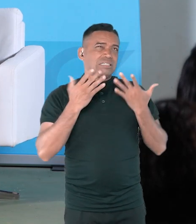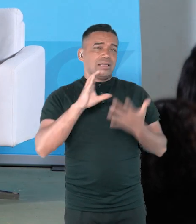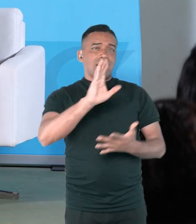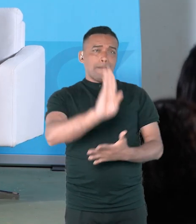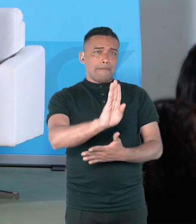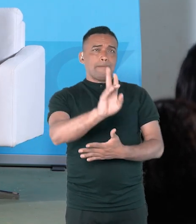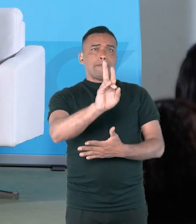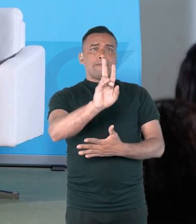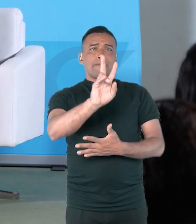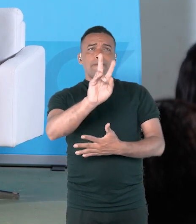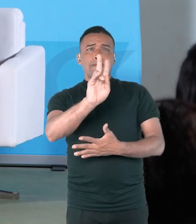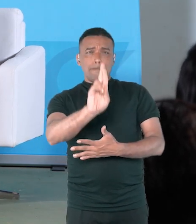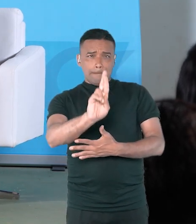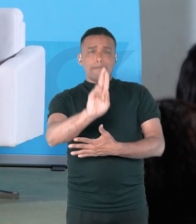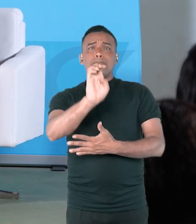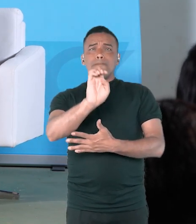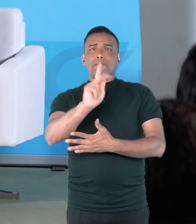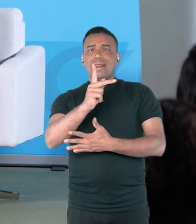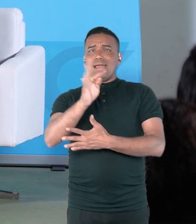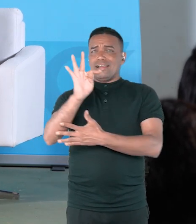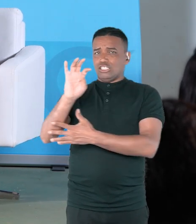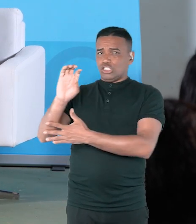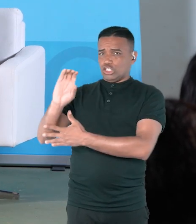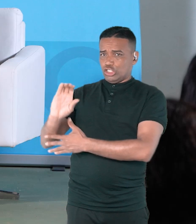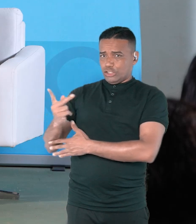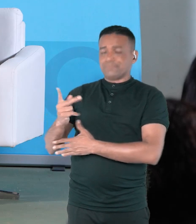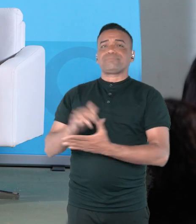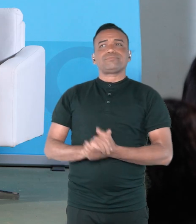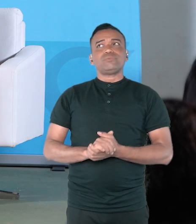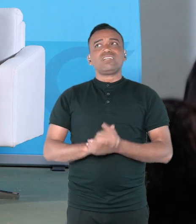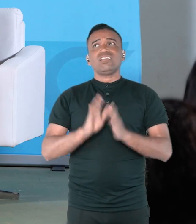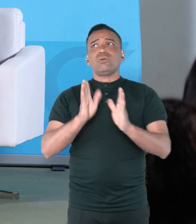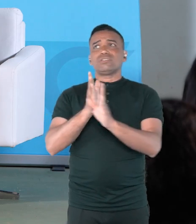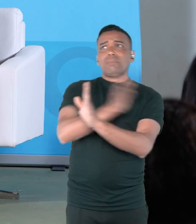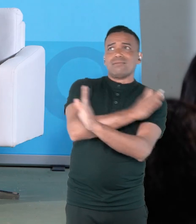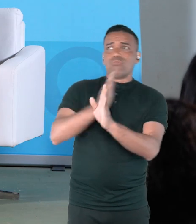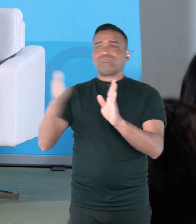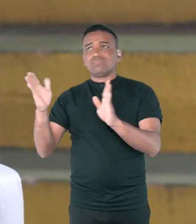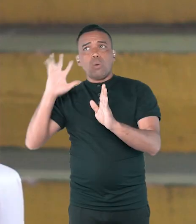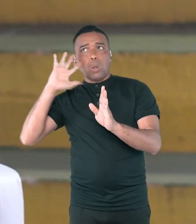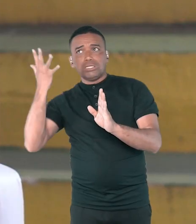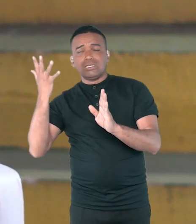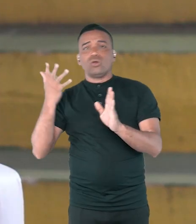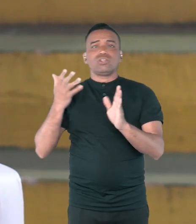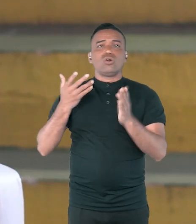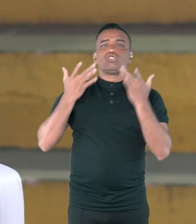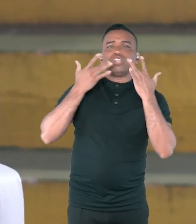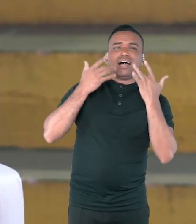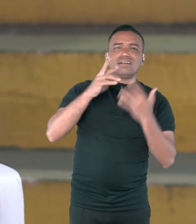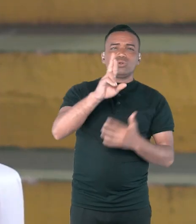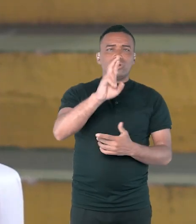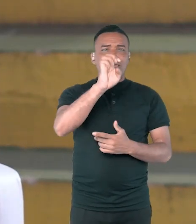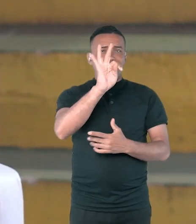eu acho que tem 2 divisores de água na minha trajetória no teatro. Eu acho que aconteceu um negócio comigo, que eu fazia o